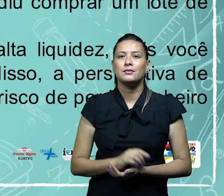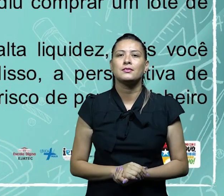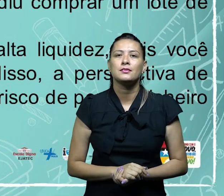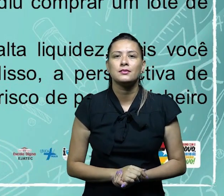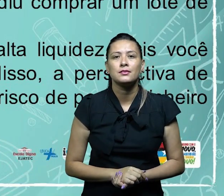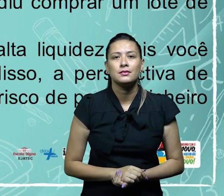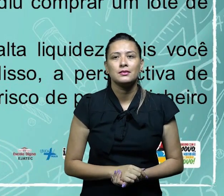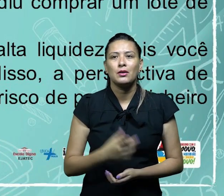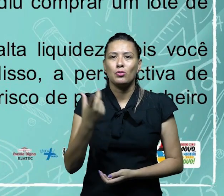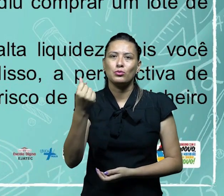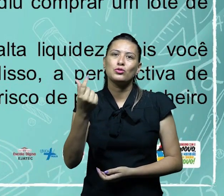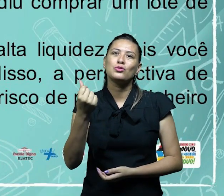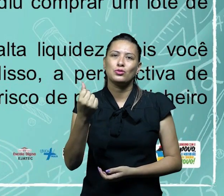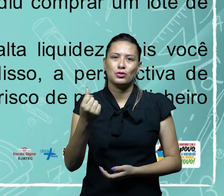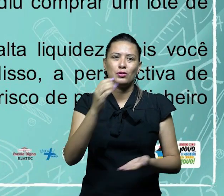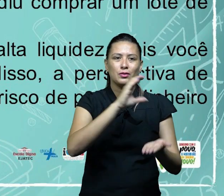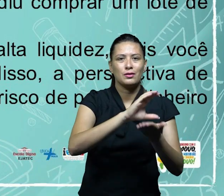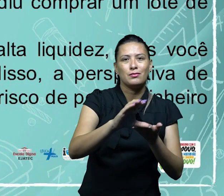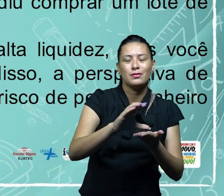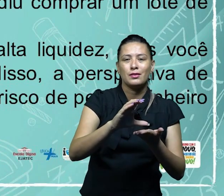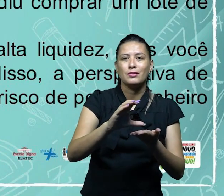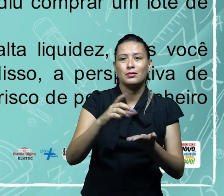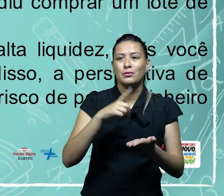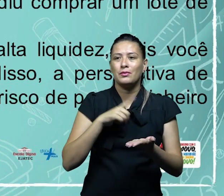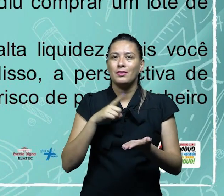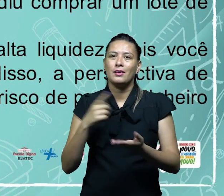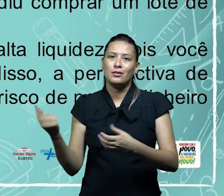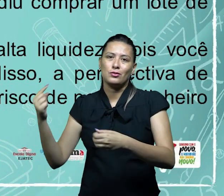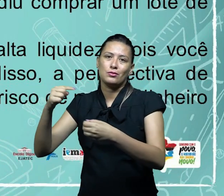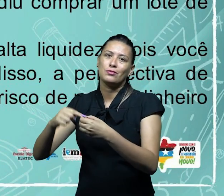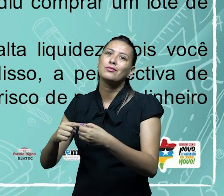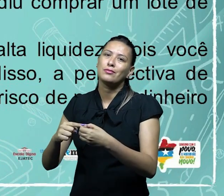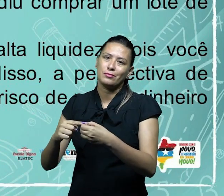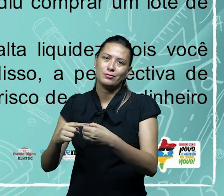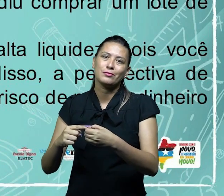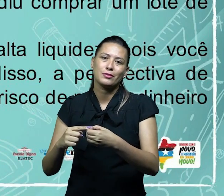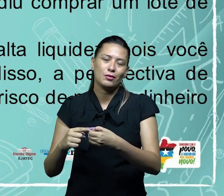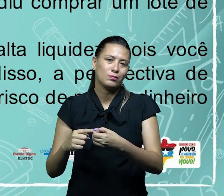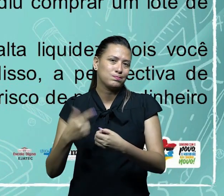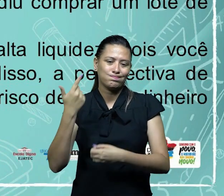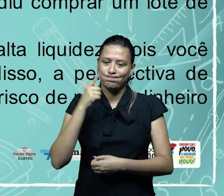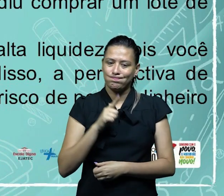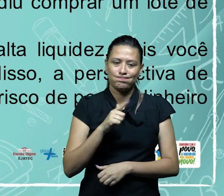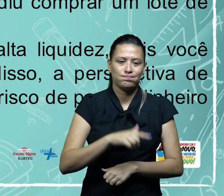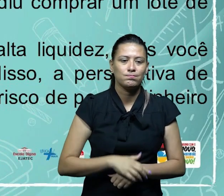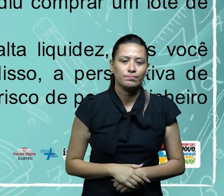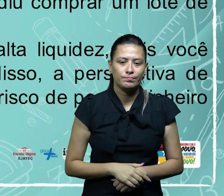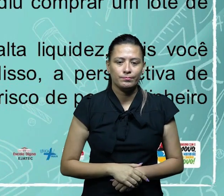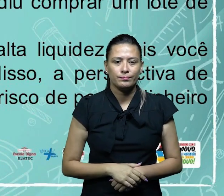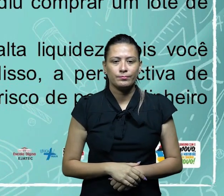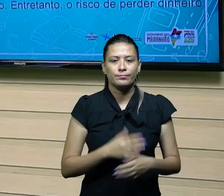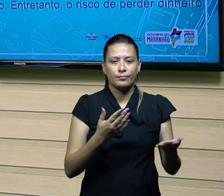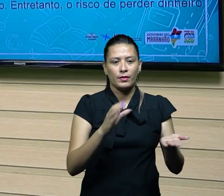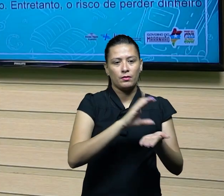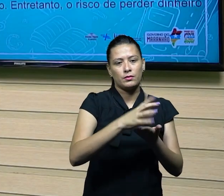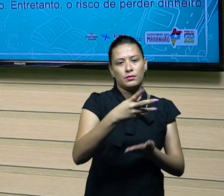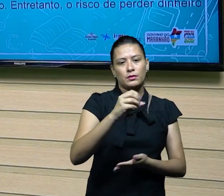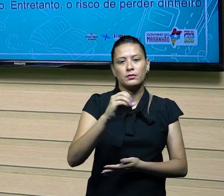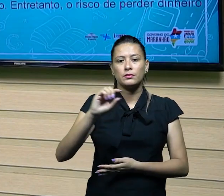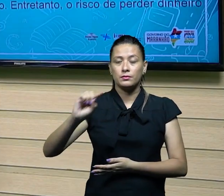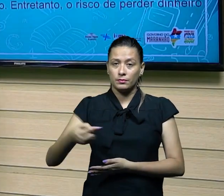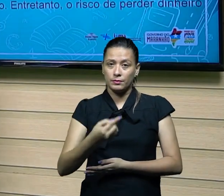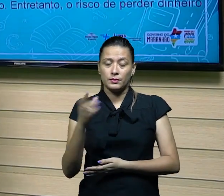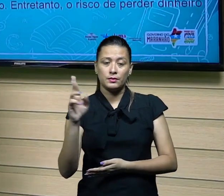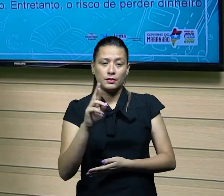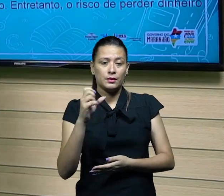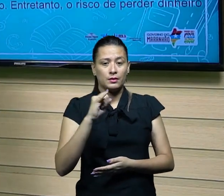esse dinheiro e acaba de descobrir que uma empresa tem se valorizado bastante na Bolsa de Valores e, portanto, decidiu comprar um lote de ações. Então, você pegou esses